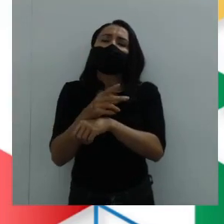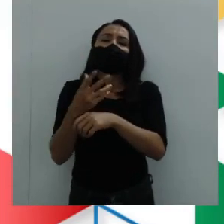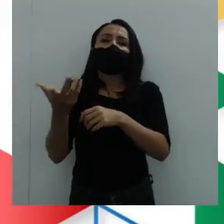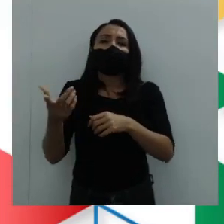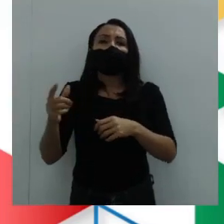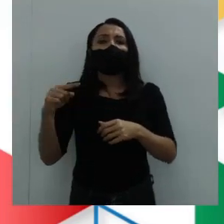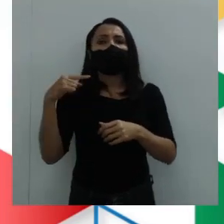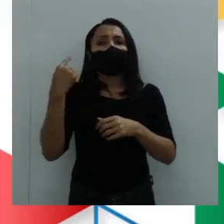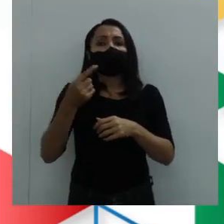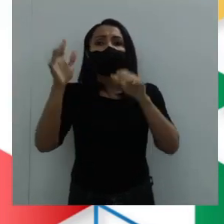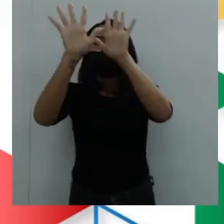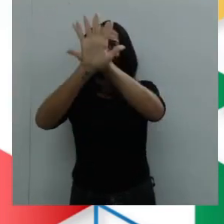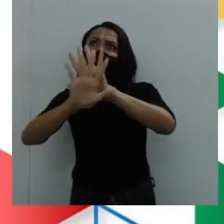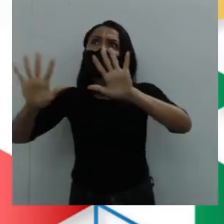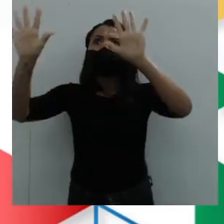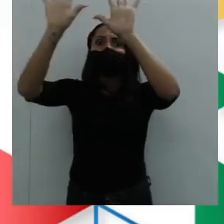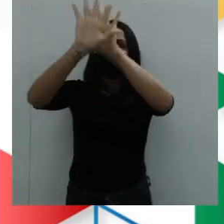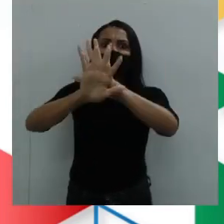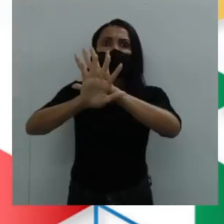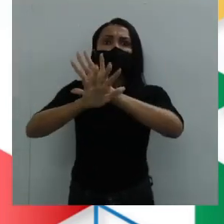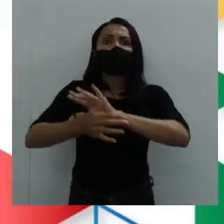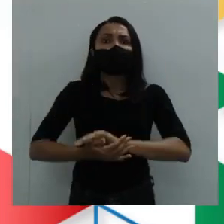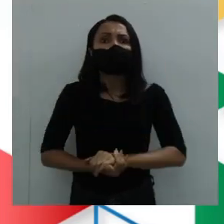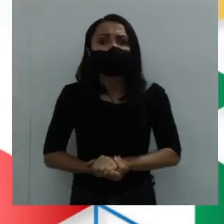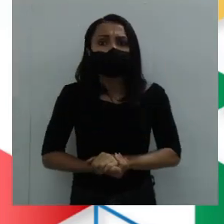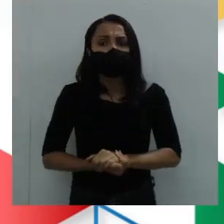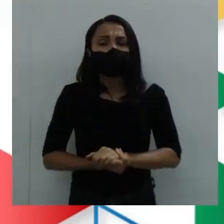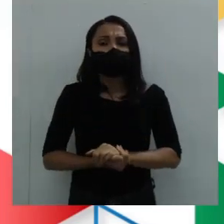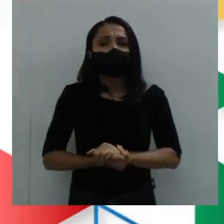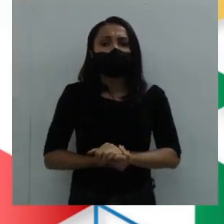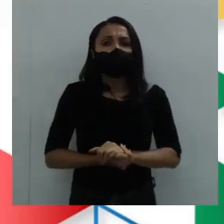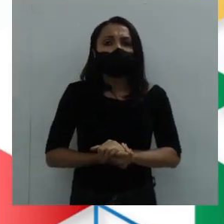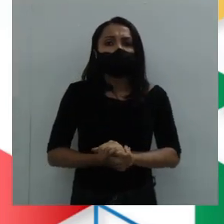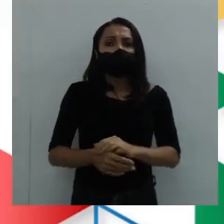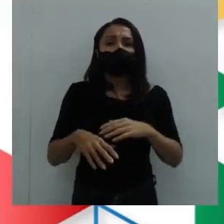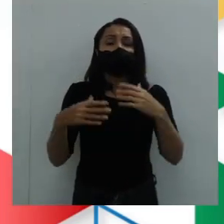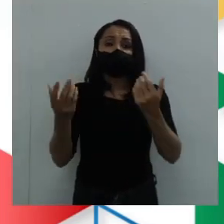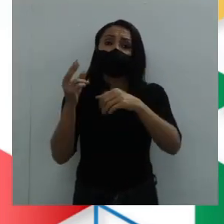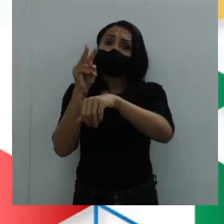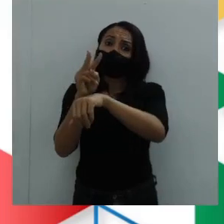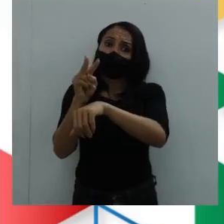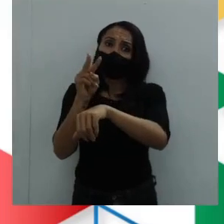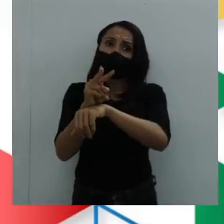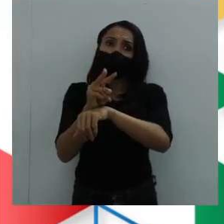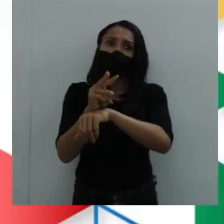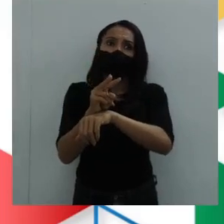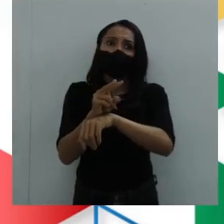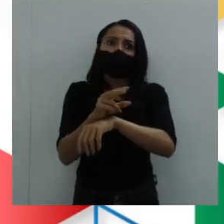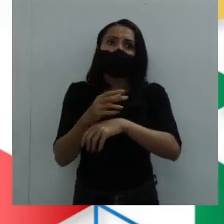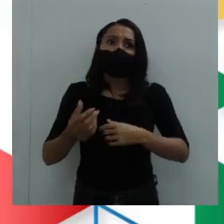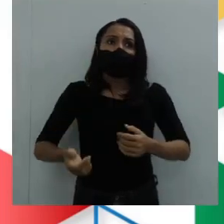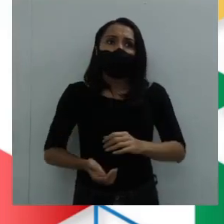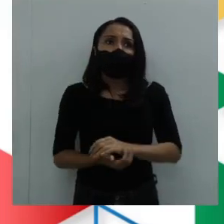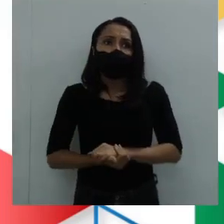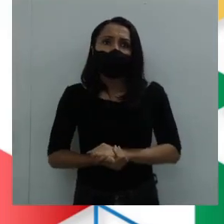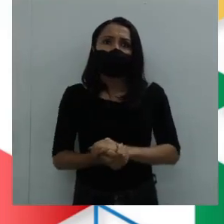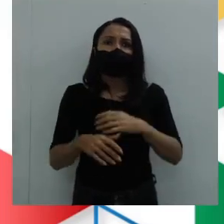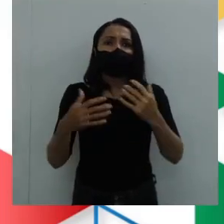nossa atmosfera. Então, quando a gente vai cuidar da nossa atmosfera, é justamente largar a questão do